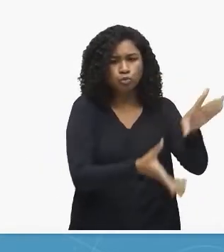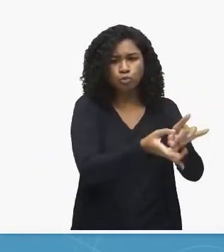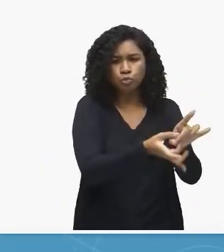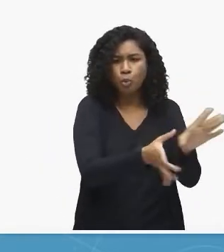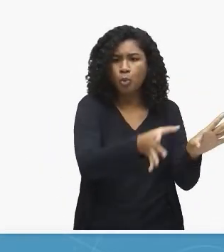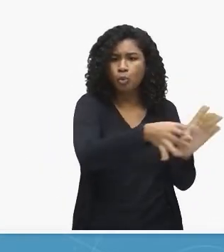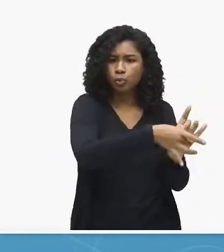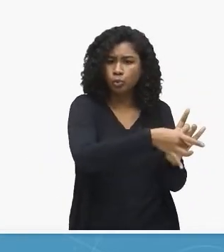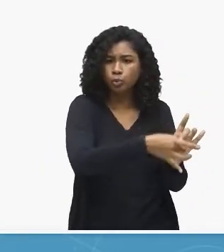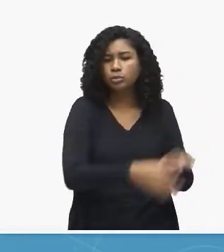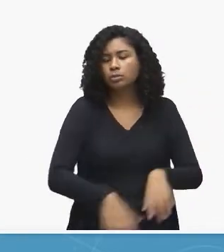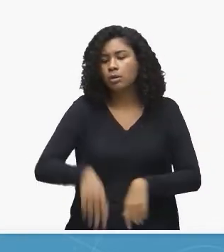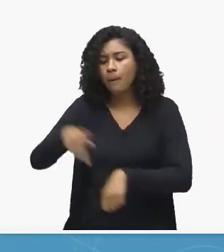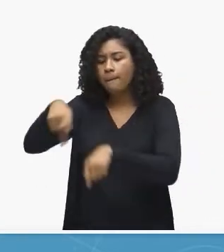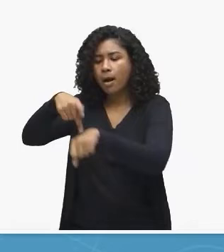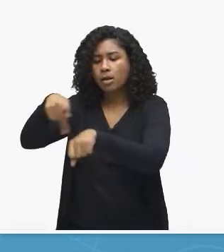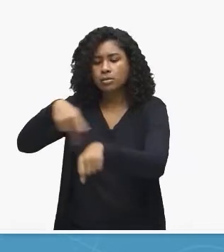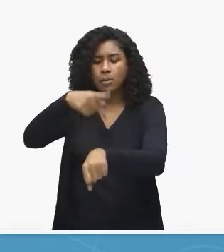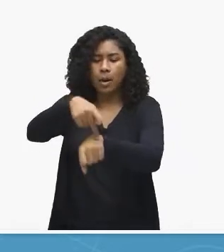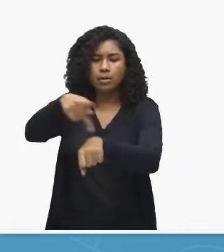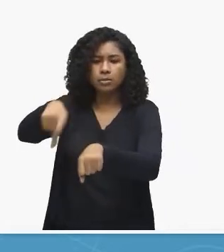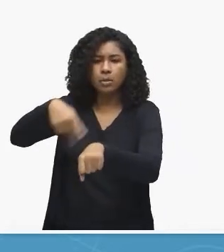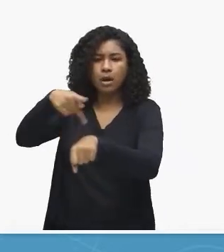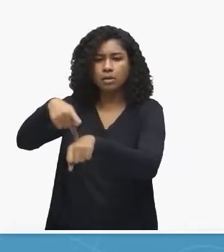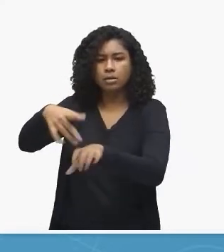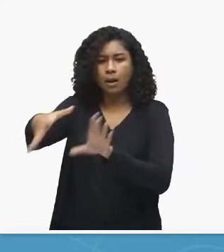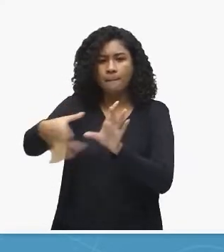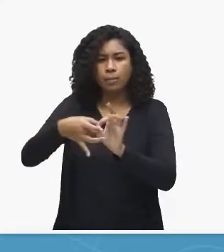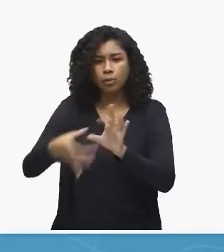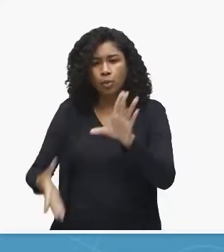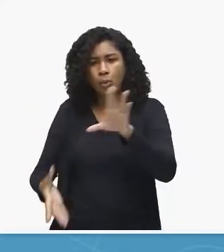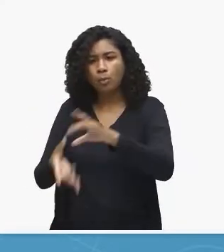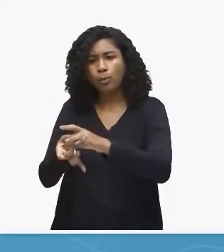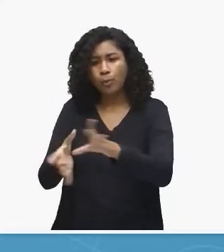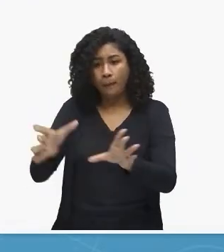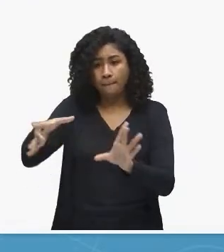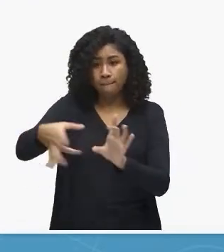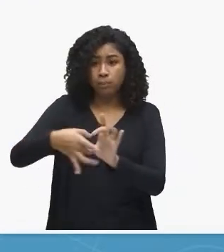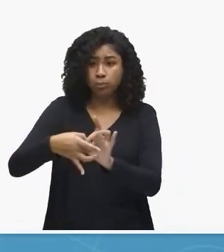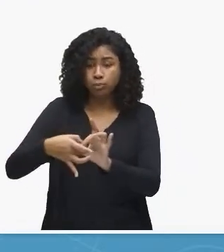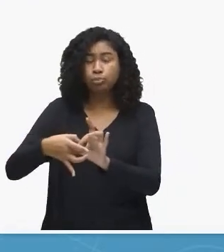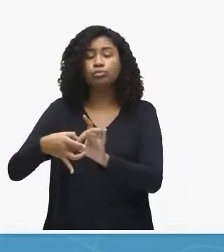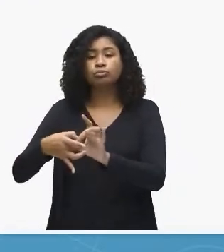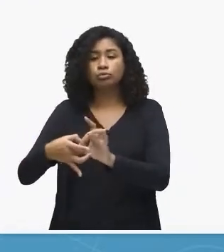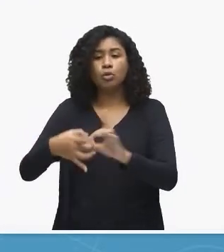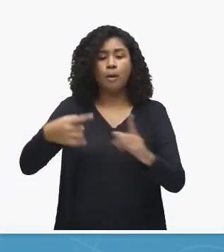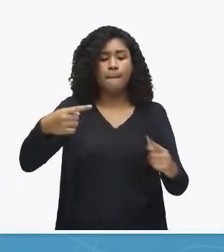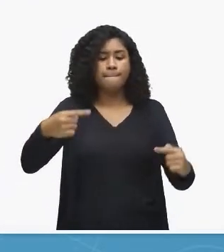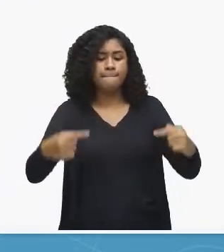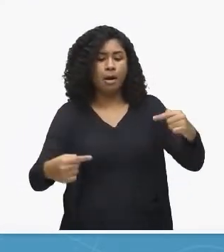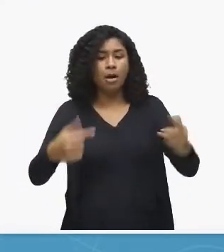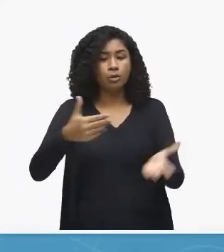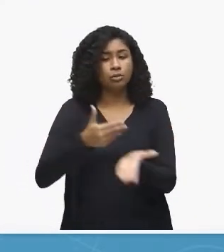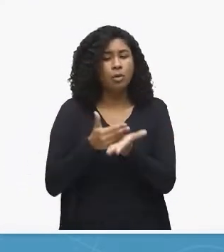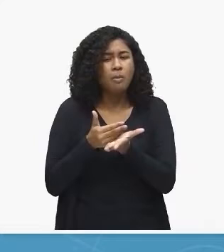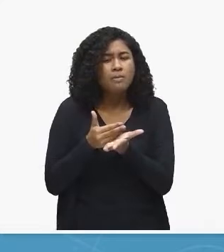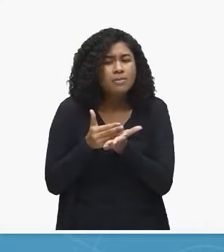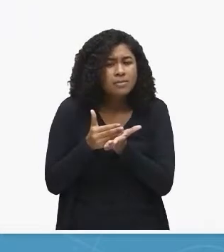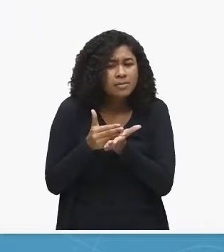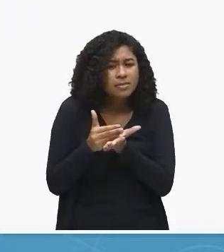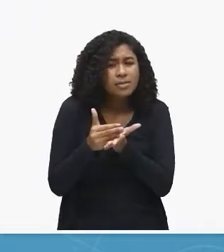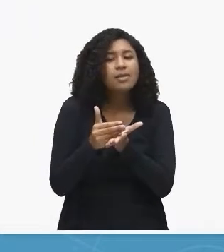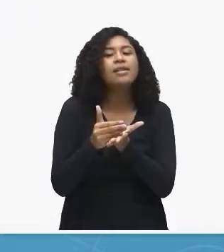guerra estavam ficando bem evidente, lados opostos antes da guerra estava ficando bem evidente, né? A